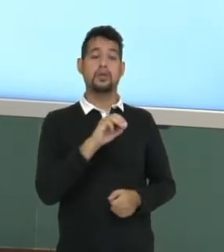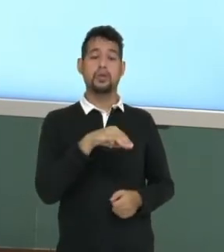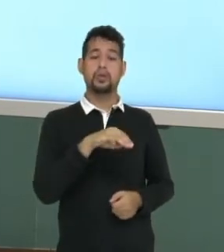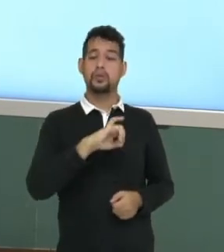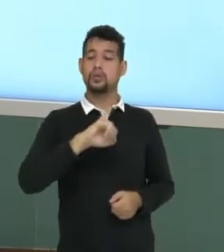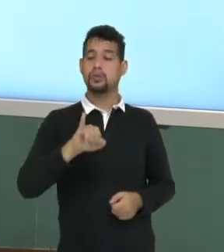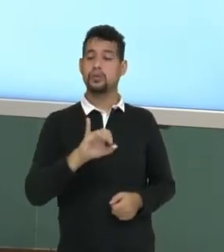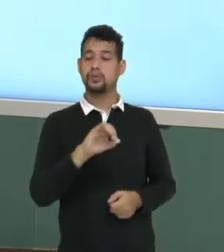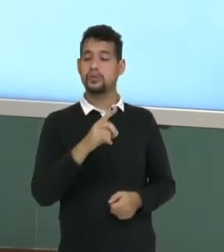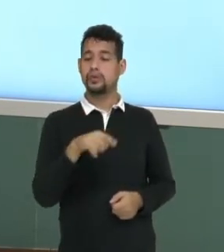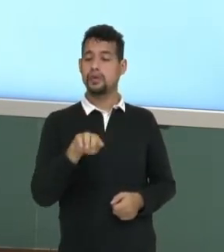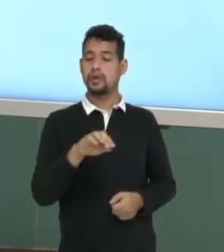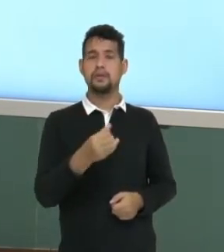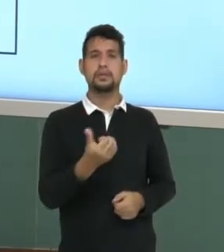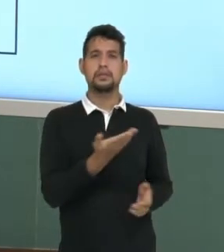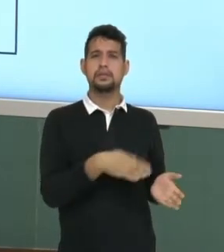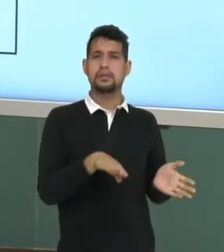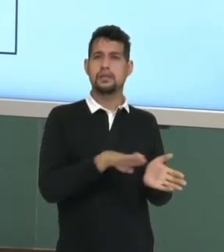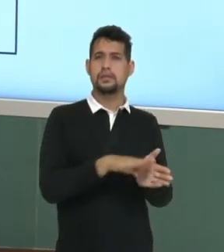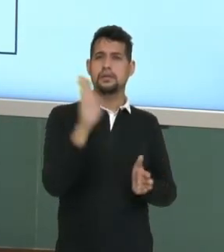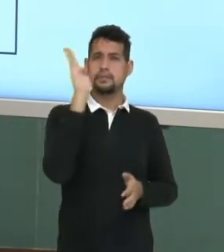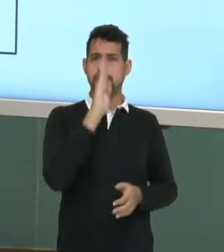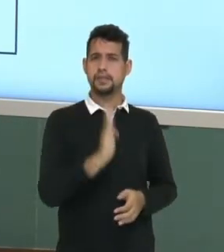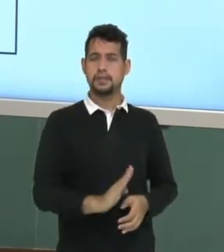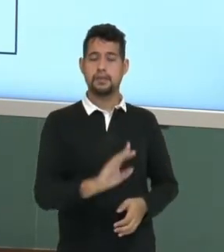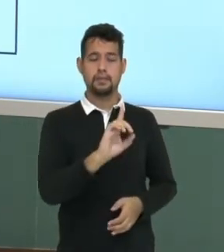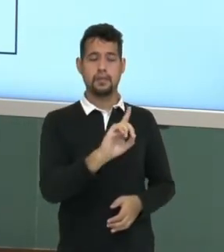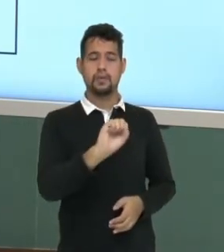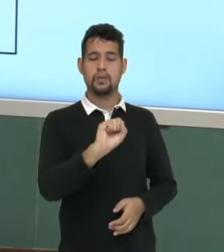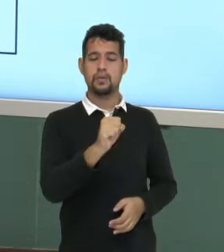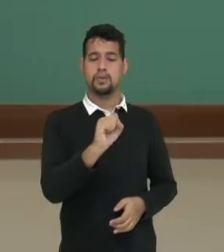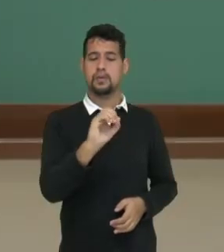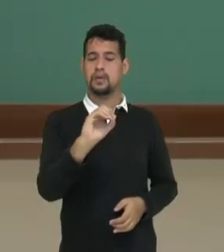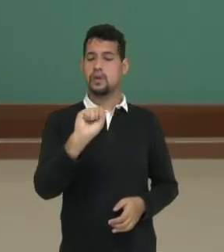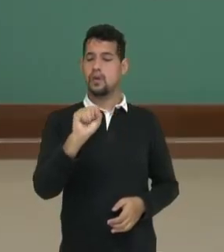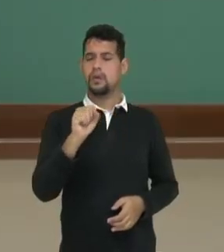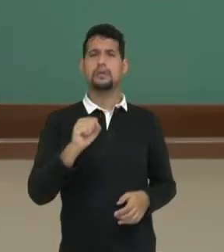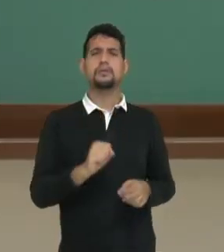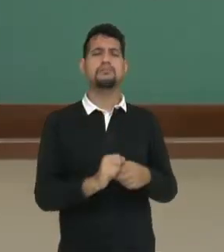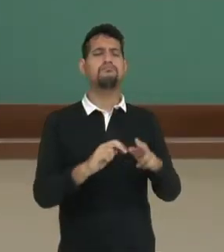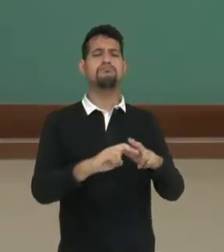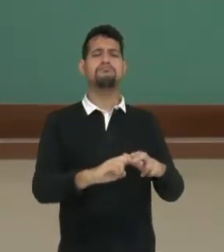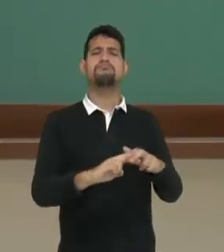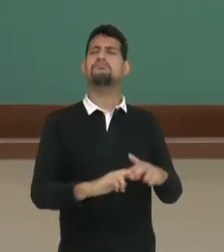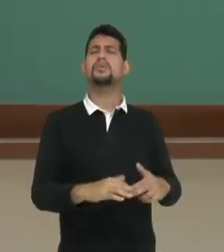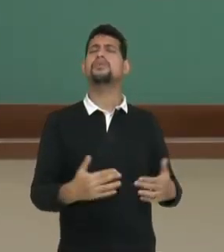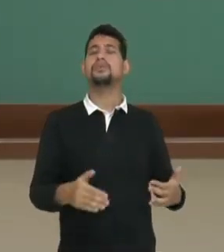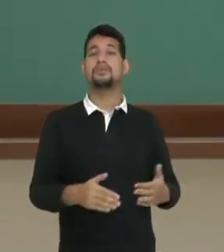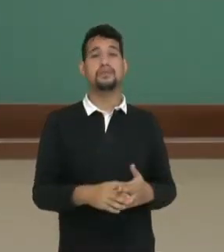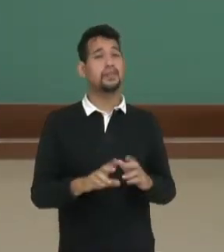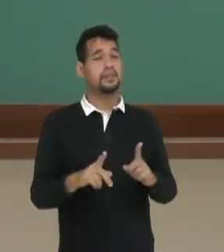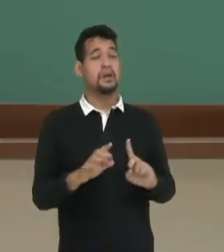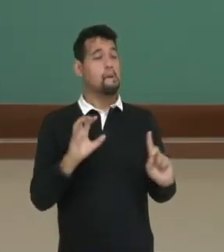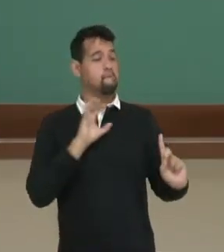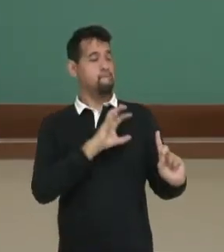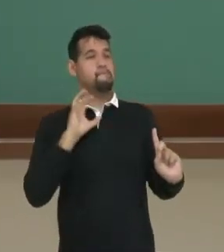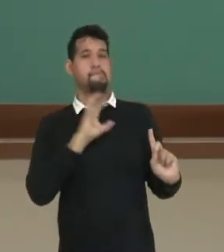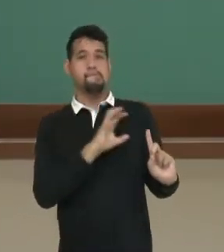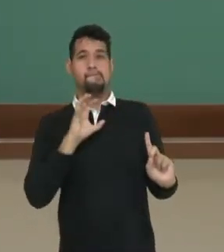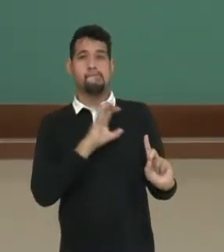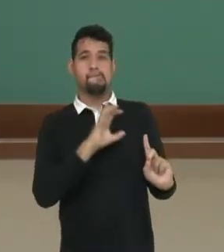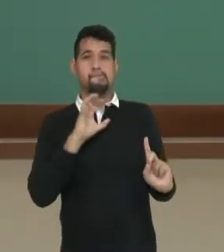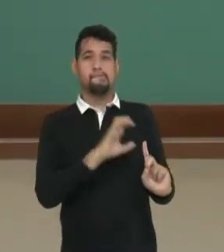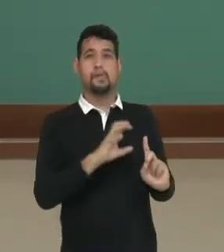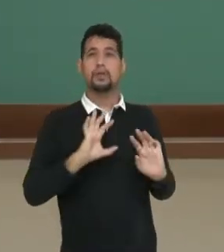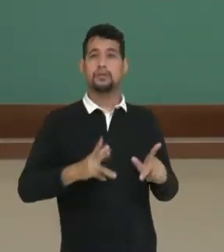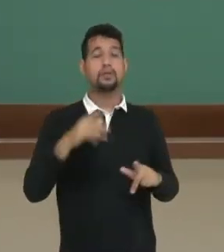vem para o Brasil em 1808, né? Consequências, né? Devido a essas pressões sofridas pela